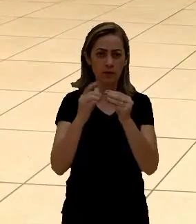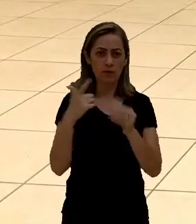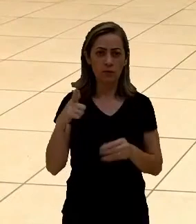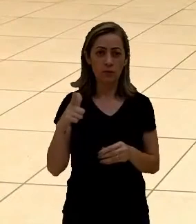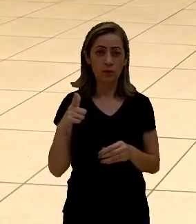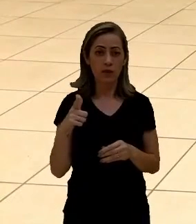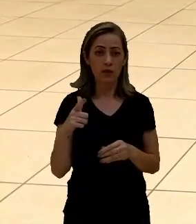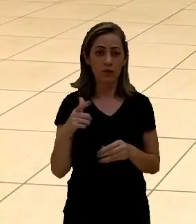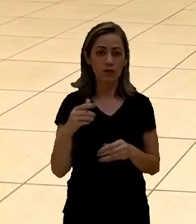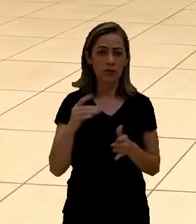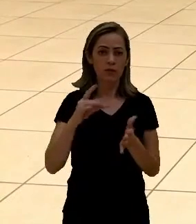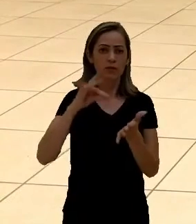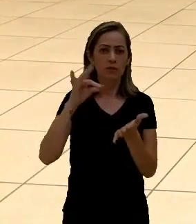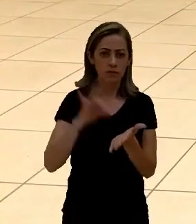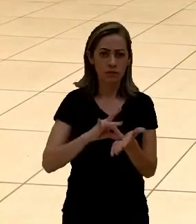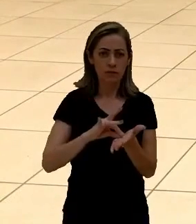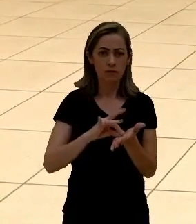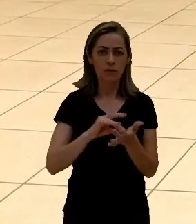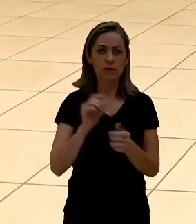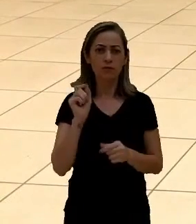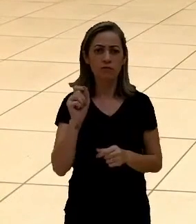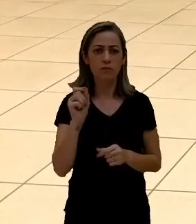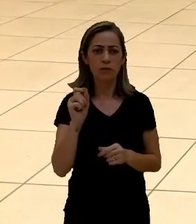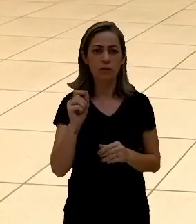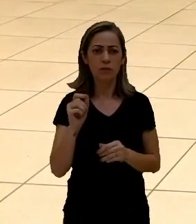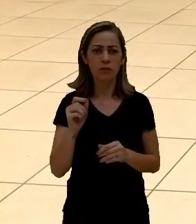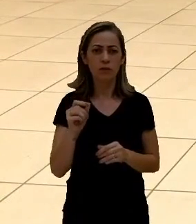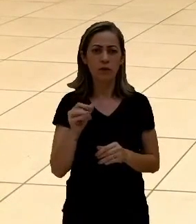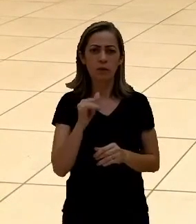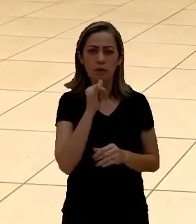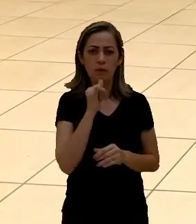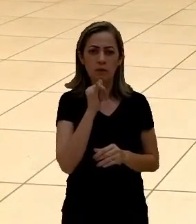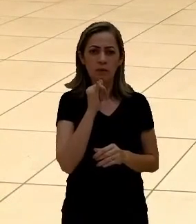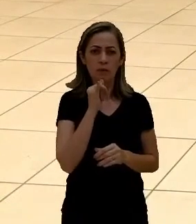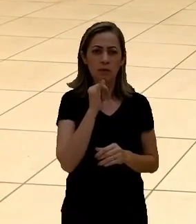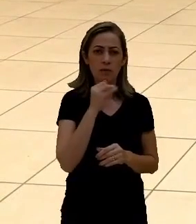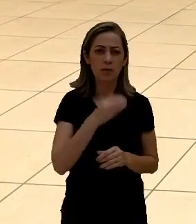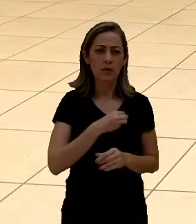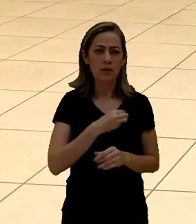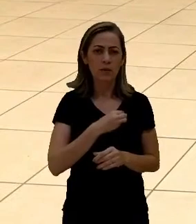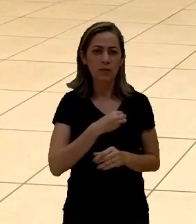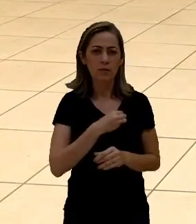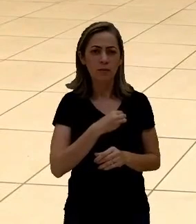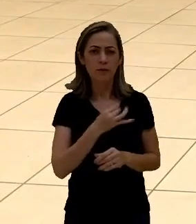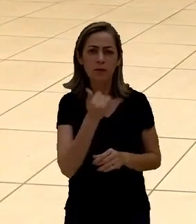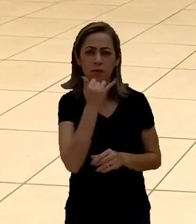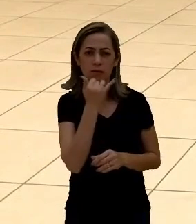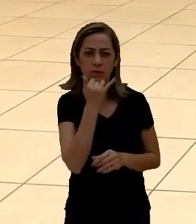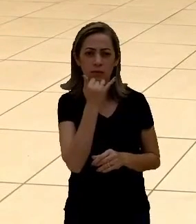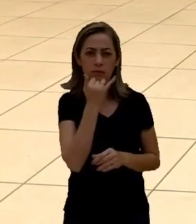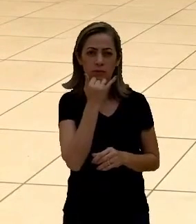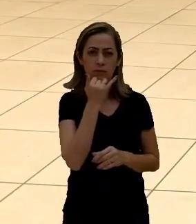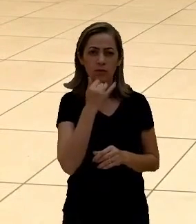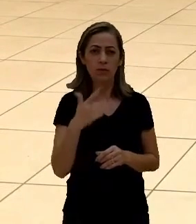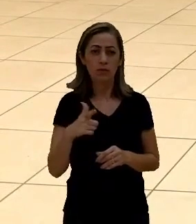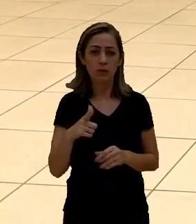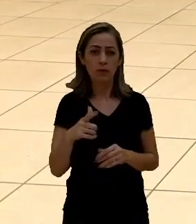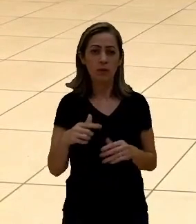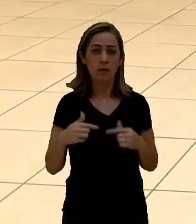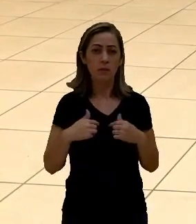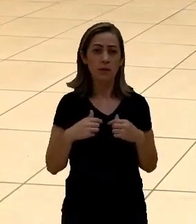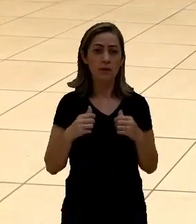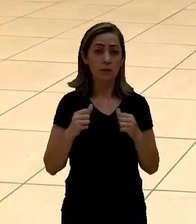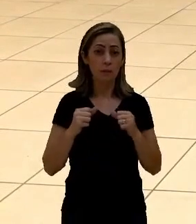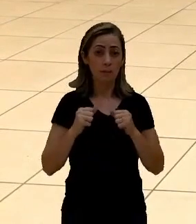preceito entende mas ela me alimenta na alma porque eu ouço a palavra do Senhor porque eu estou com a